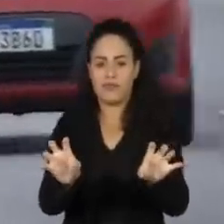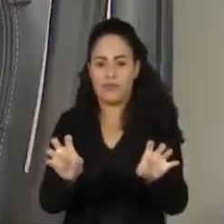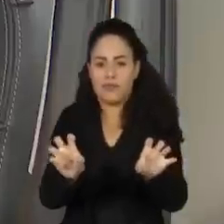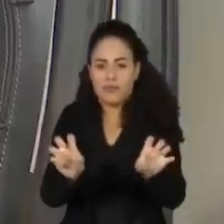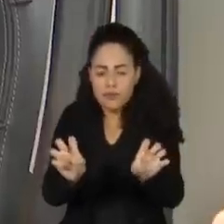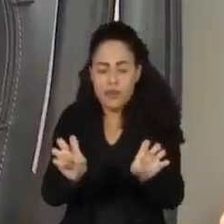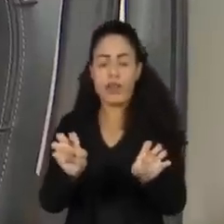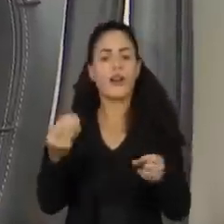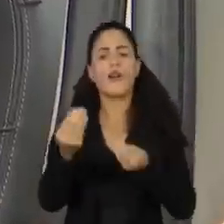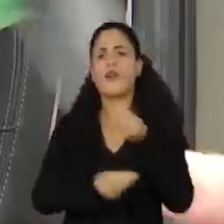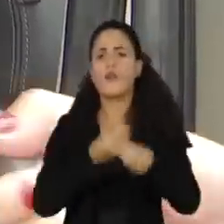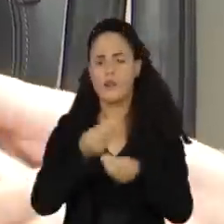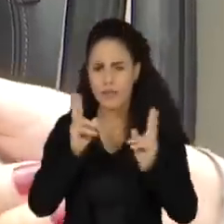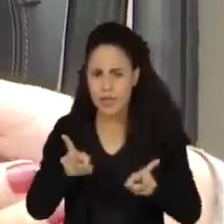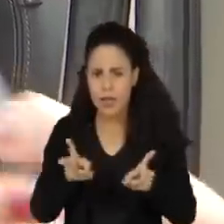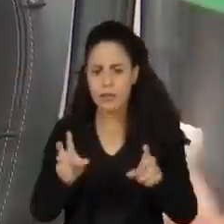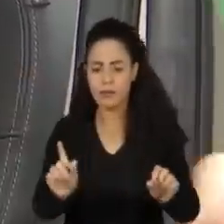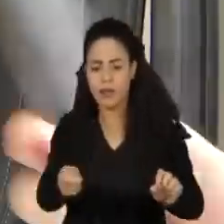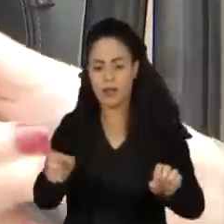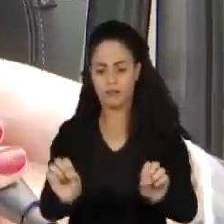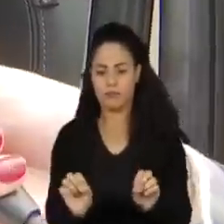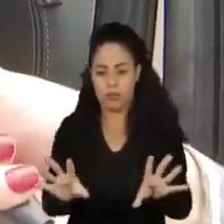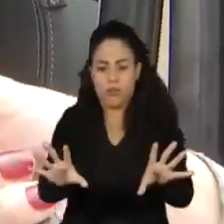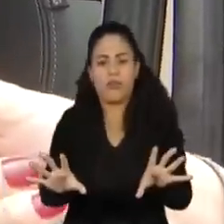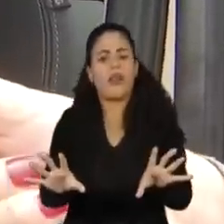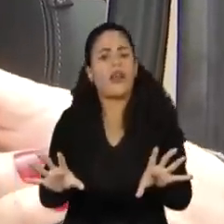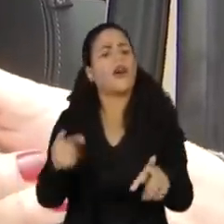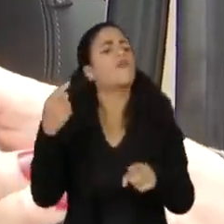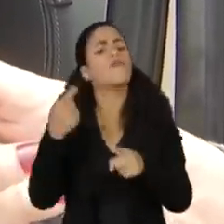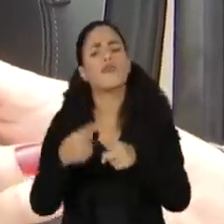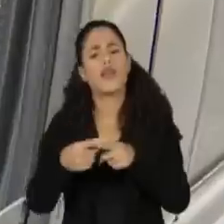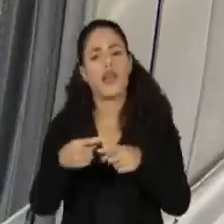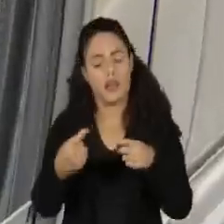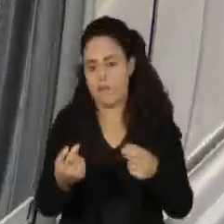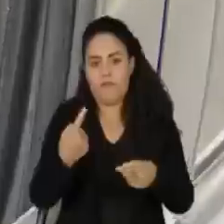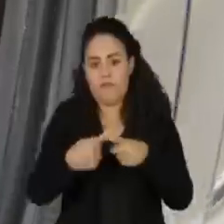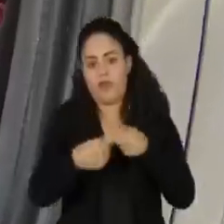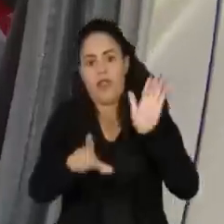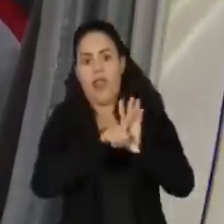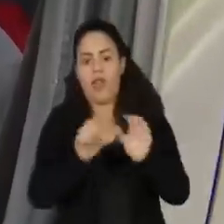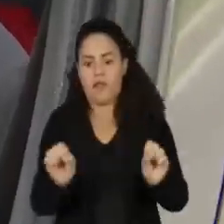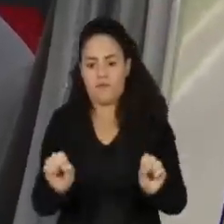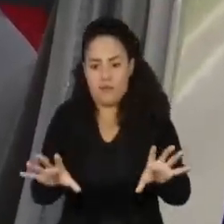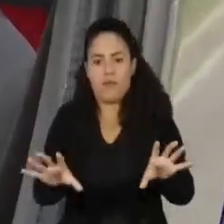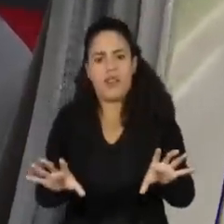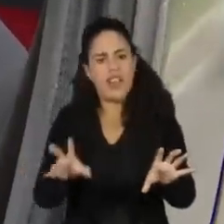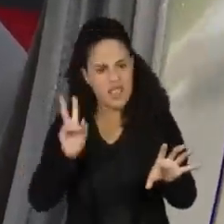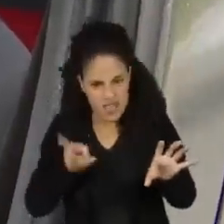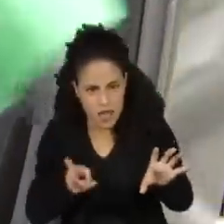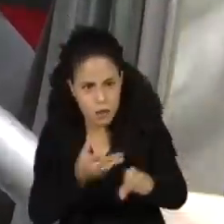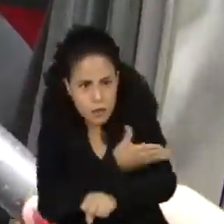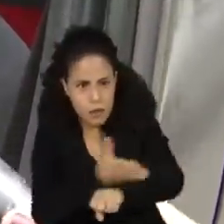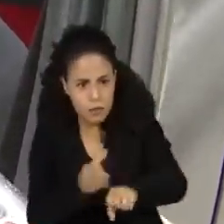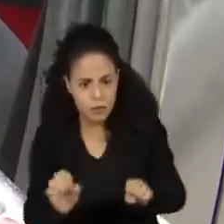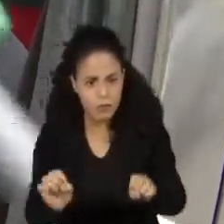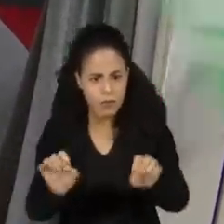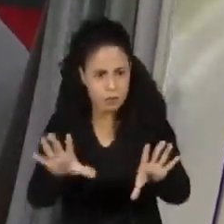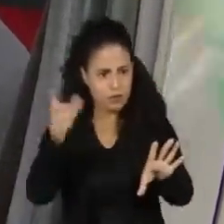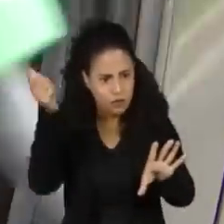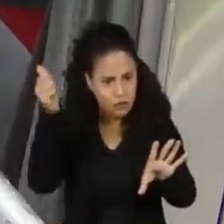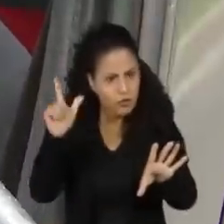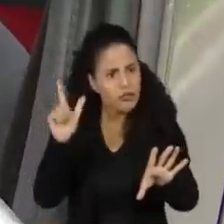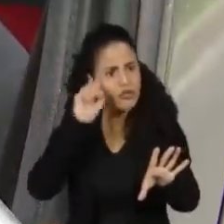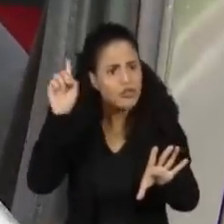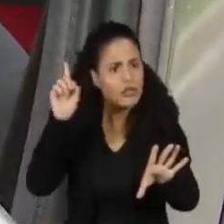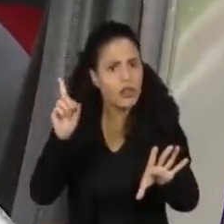convicção. Costuma acender o farol do carro? Sim. Por quê? Porque é lei. Você costuma acender o farol do carro mesmo quando está de dia? Sim. Por